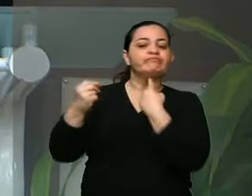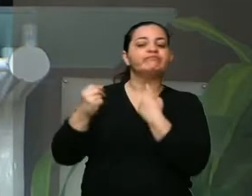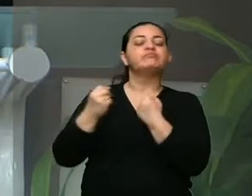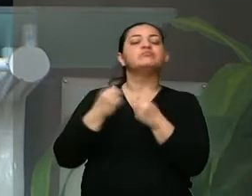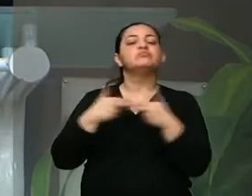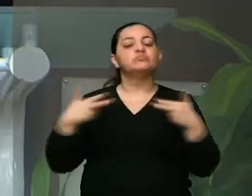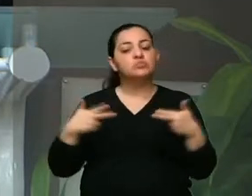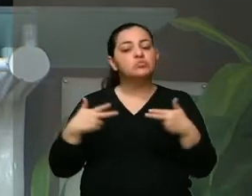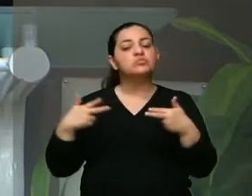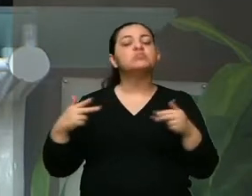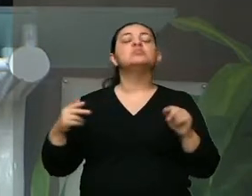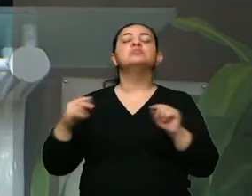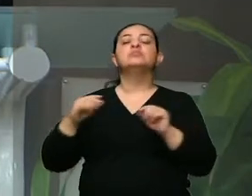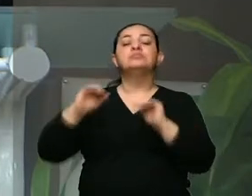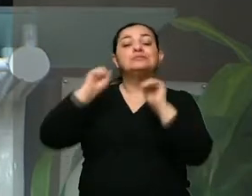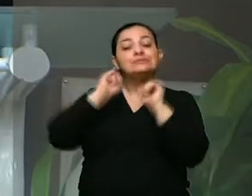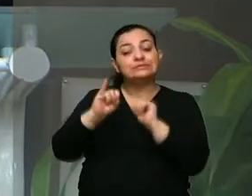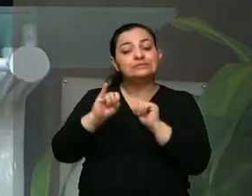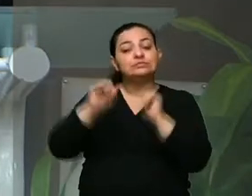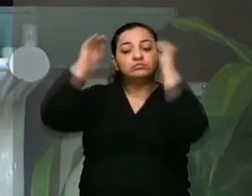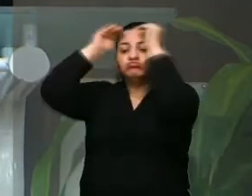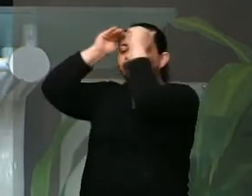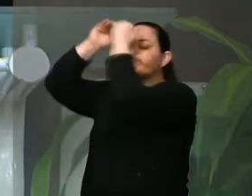mediante a obediência